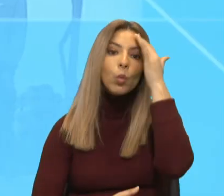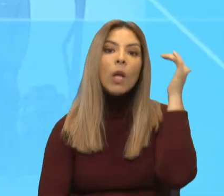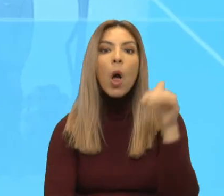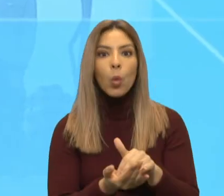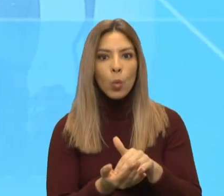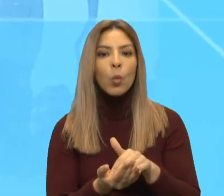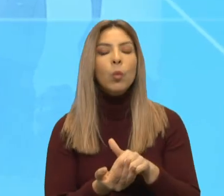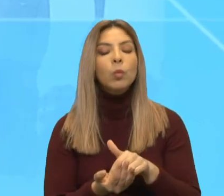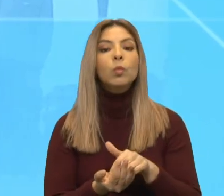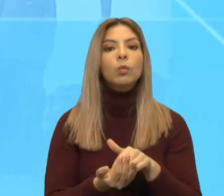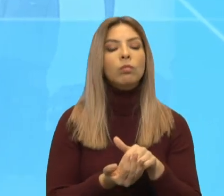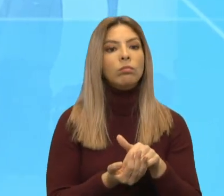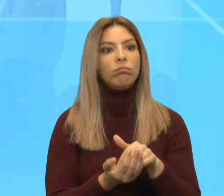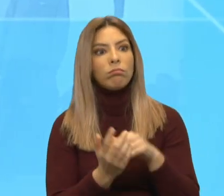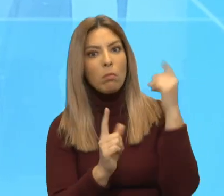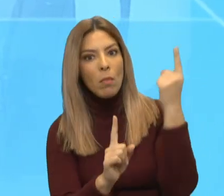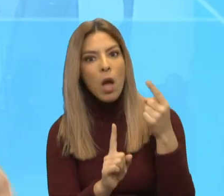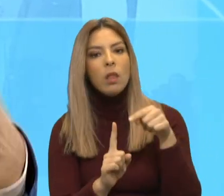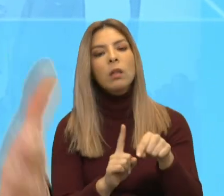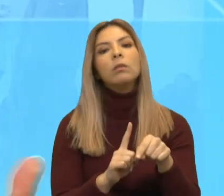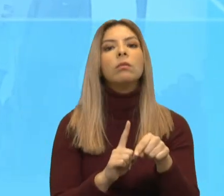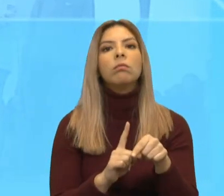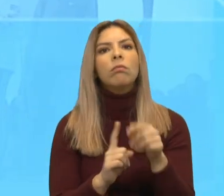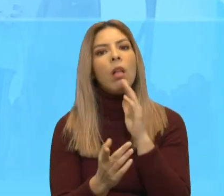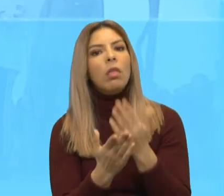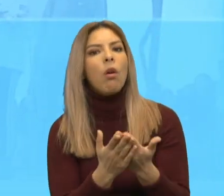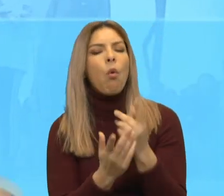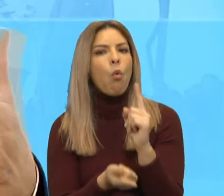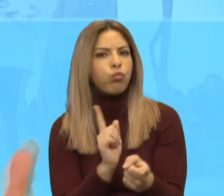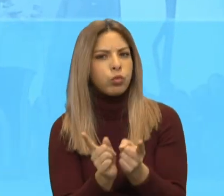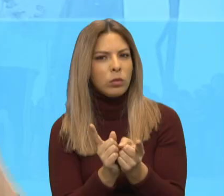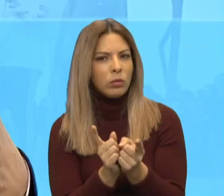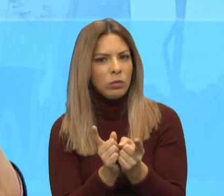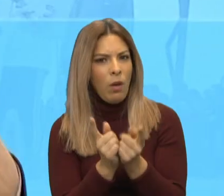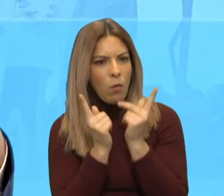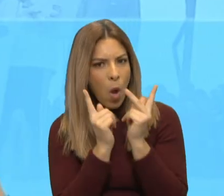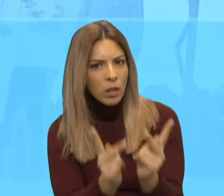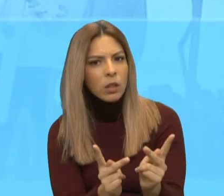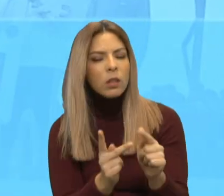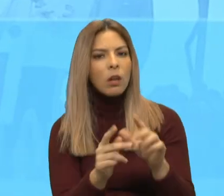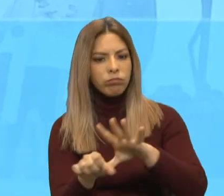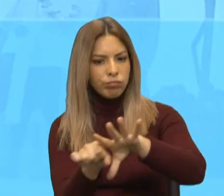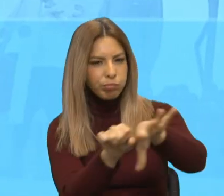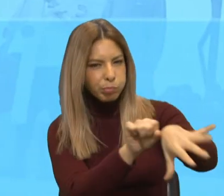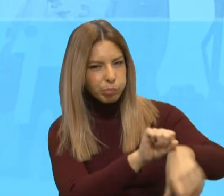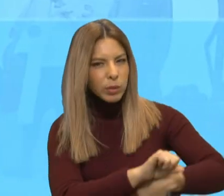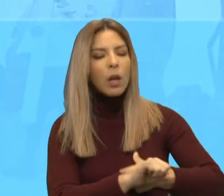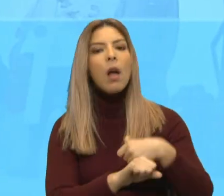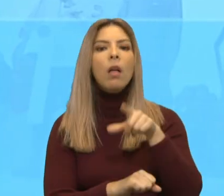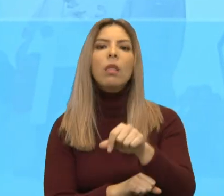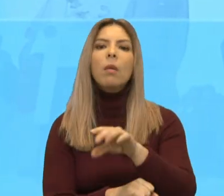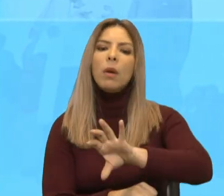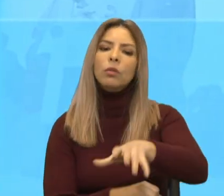impostos e existisse a repressão, isso causaria violência, destruição e um país polarizado